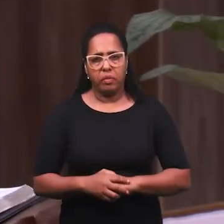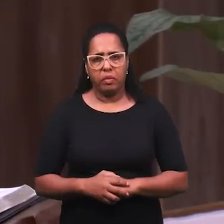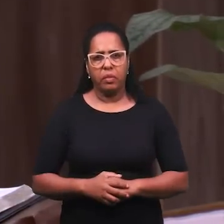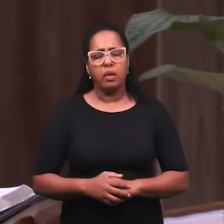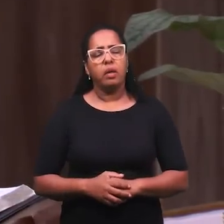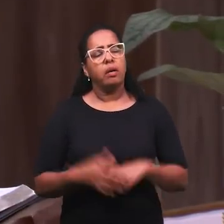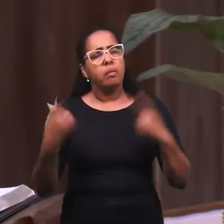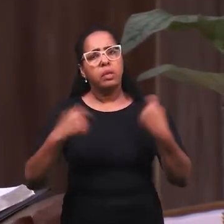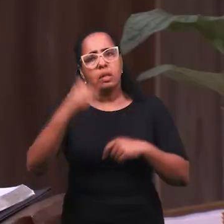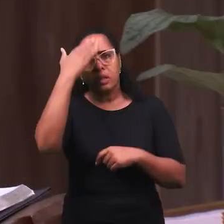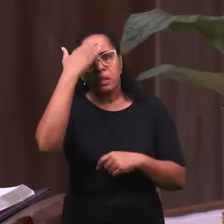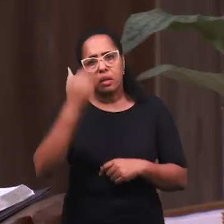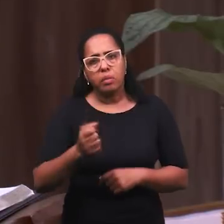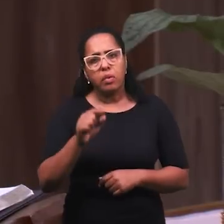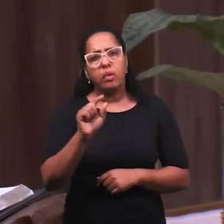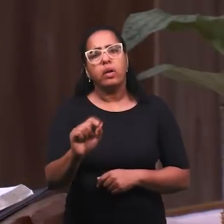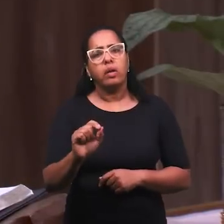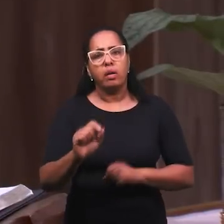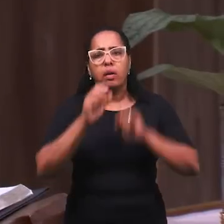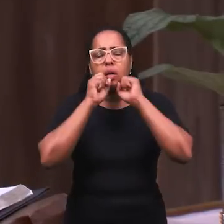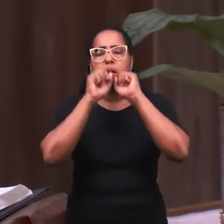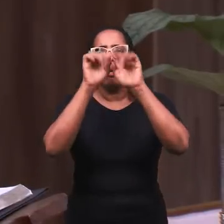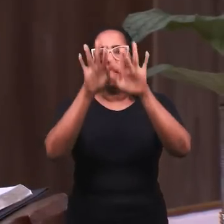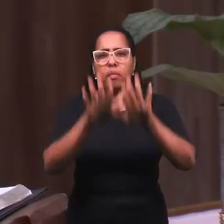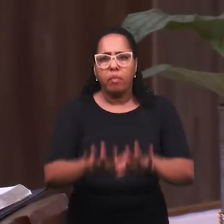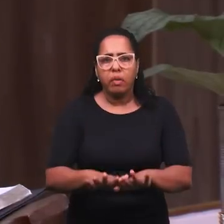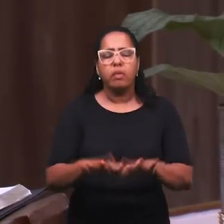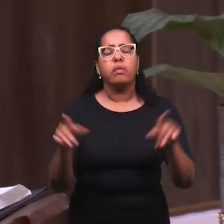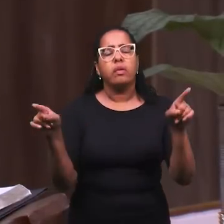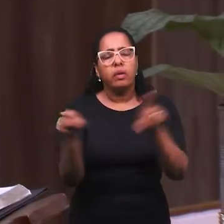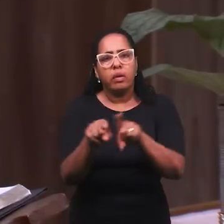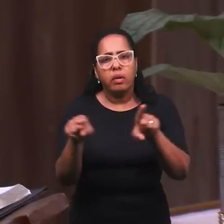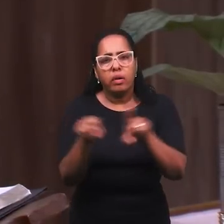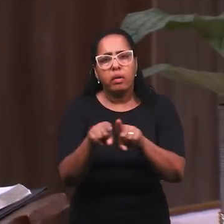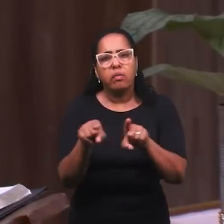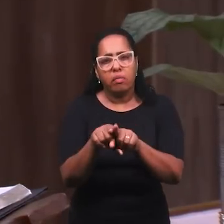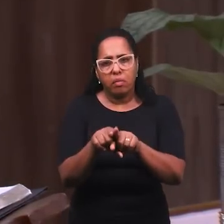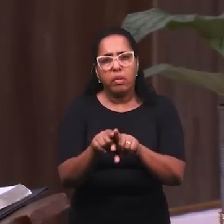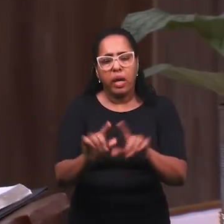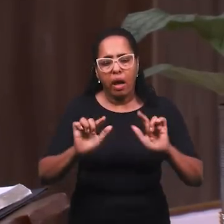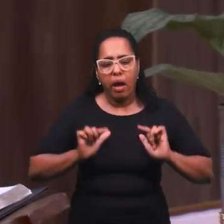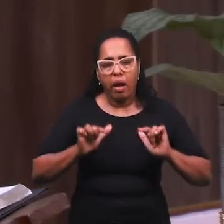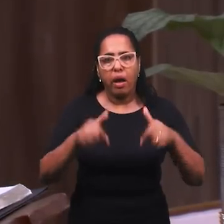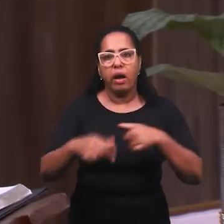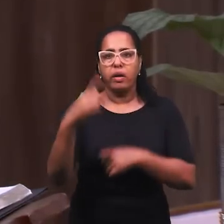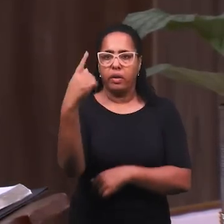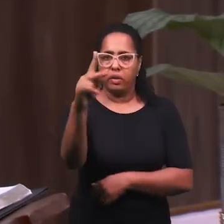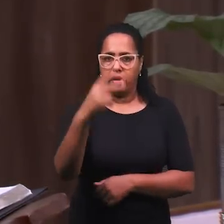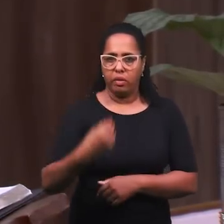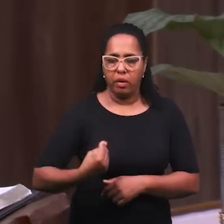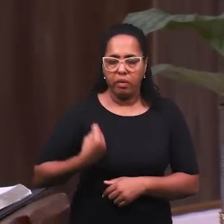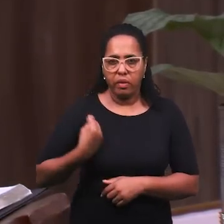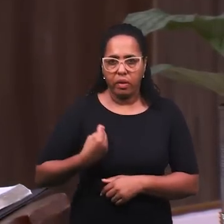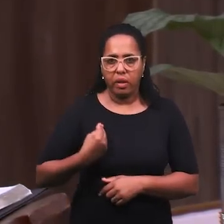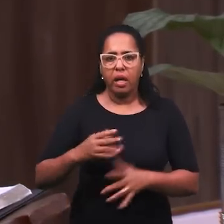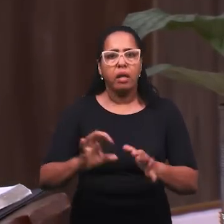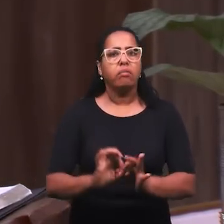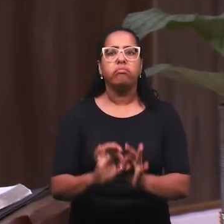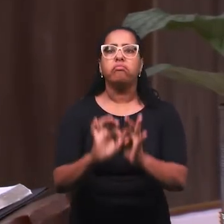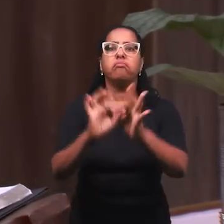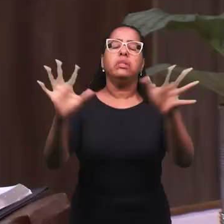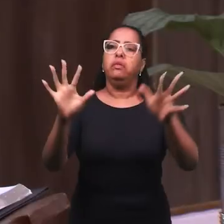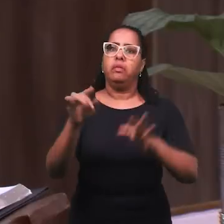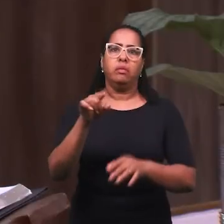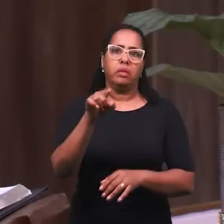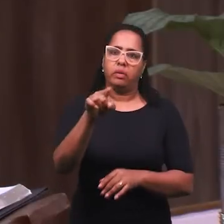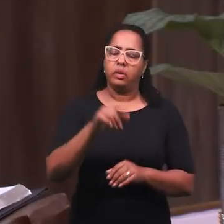hora, saiba que esta bênção, ela está também sobre a sua vida, ela está à